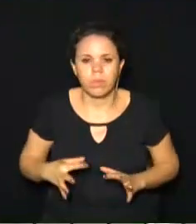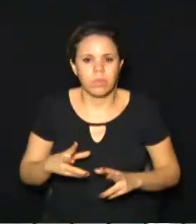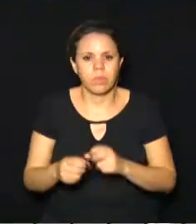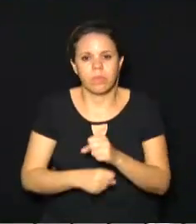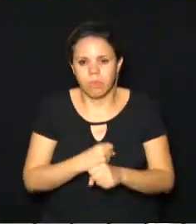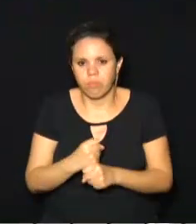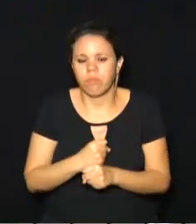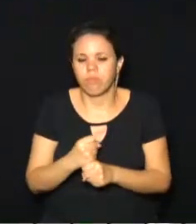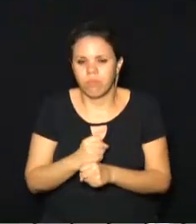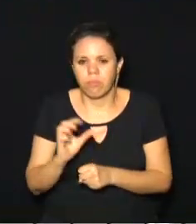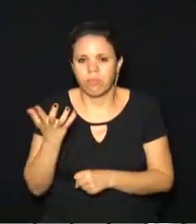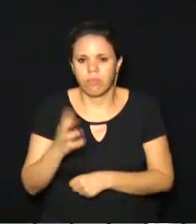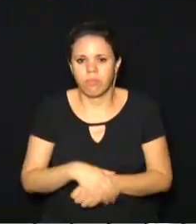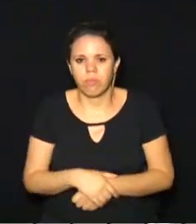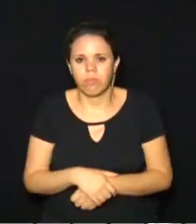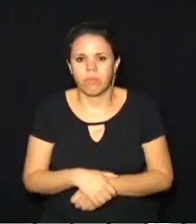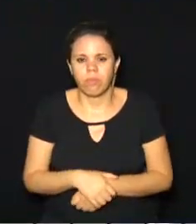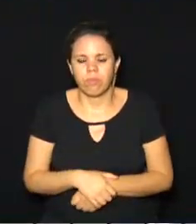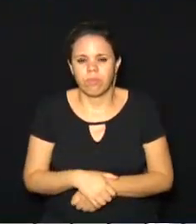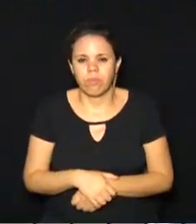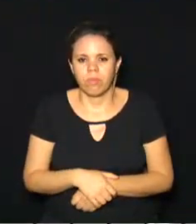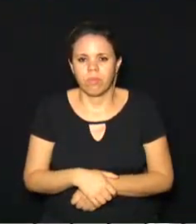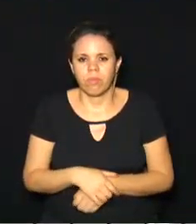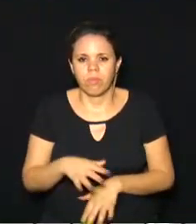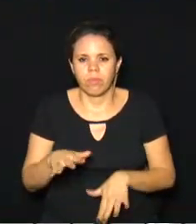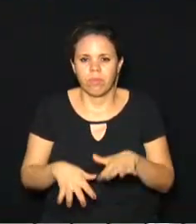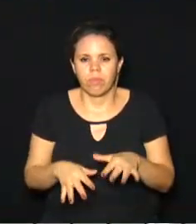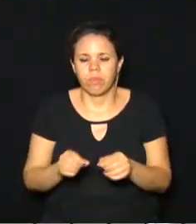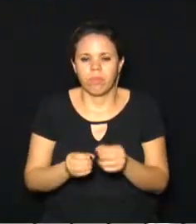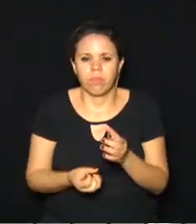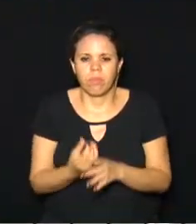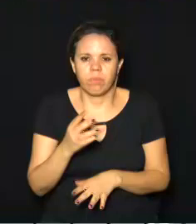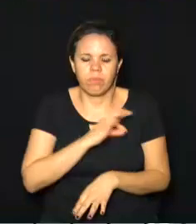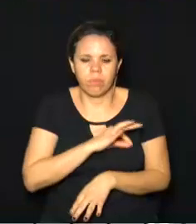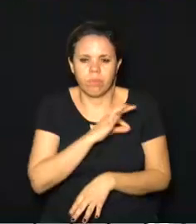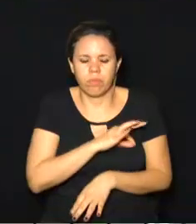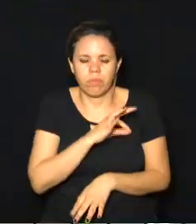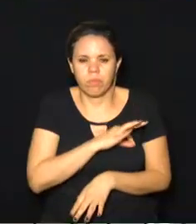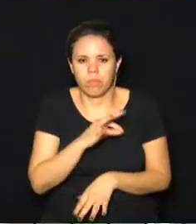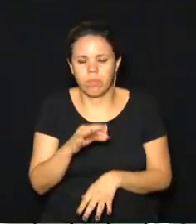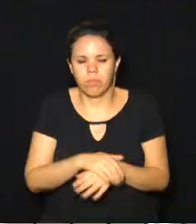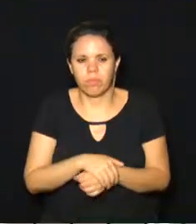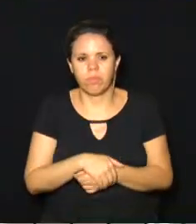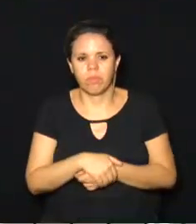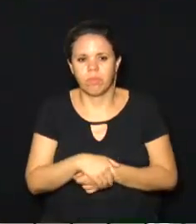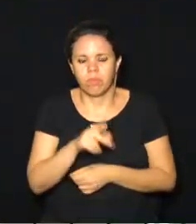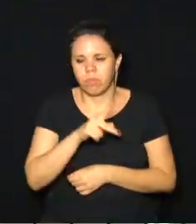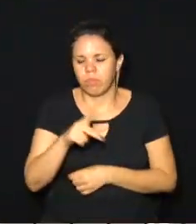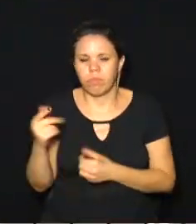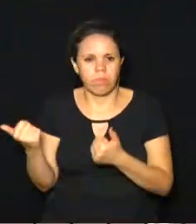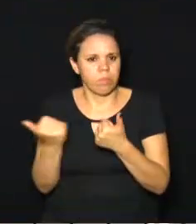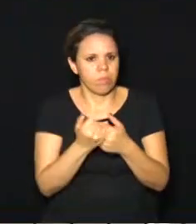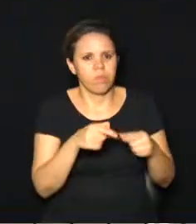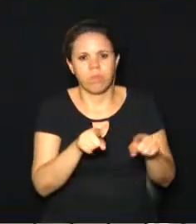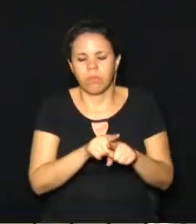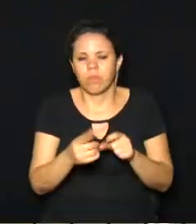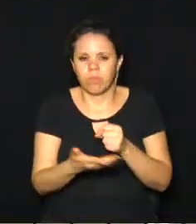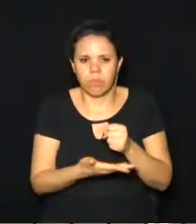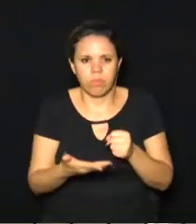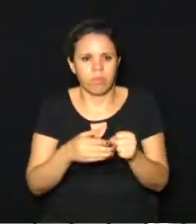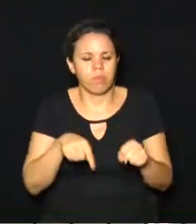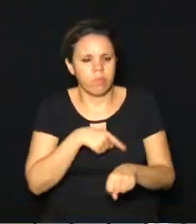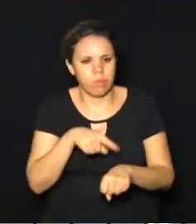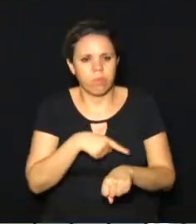anos acontece e que acaba formando o salário do professor adjunto a partir do salário base mais essas